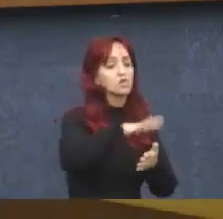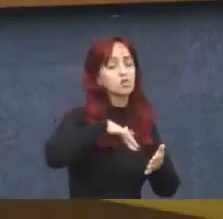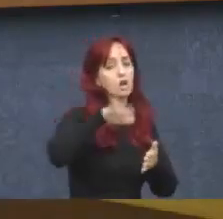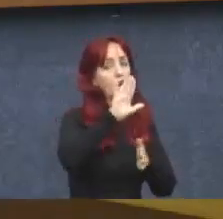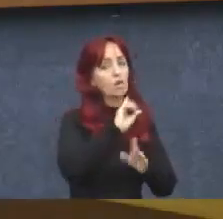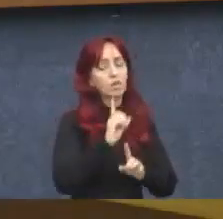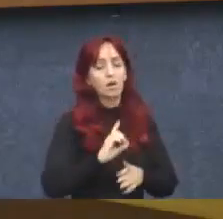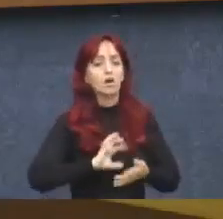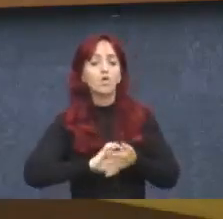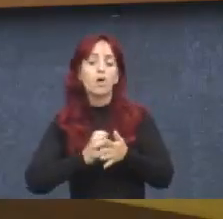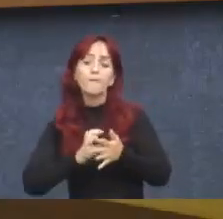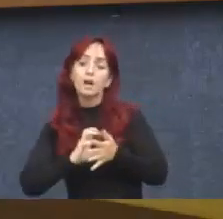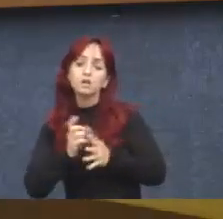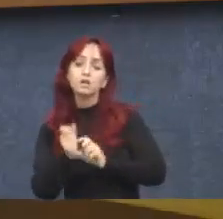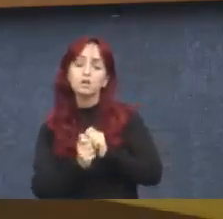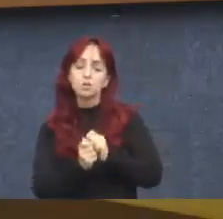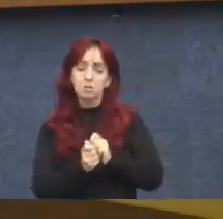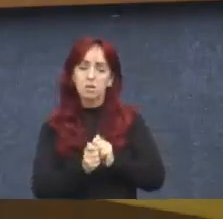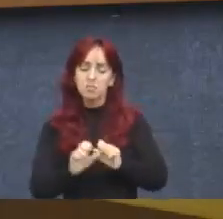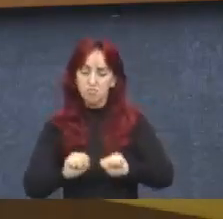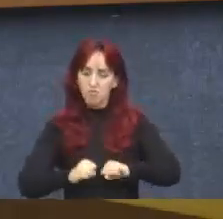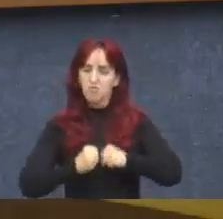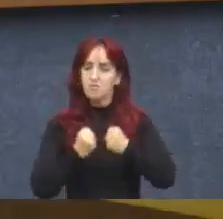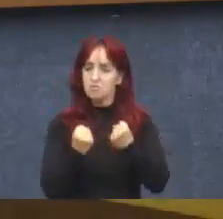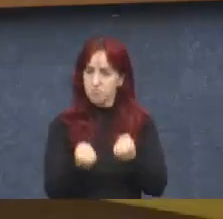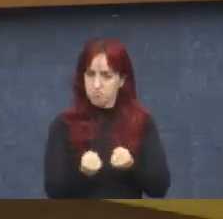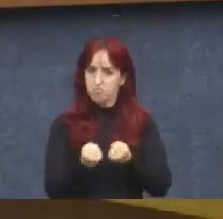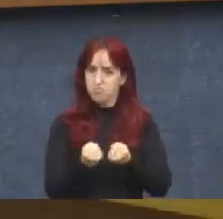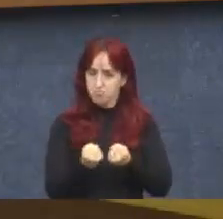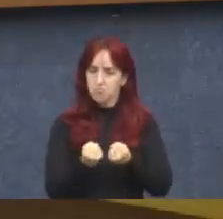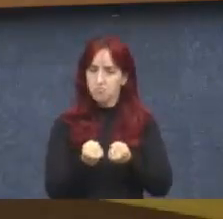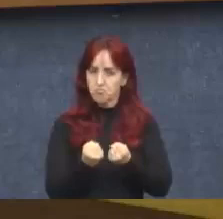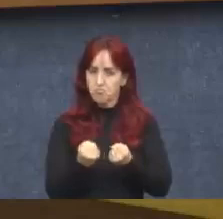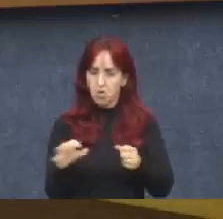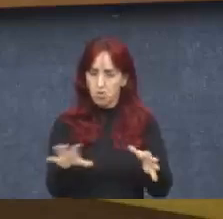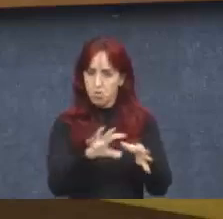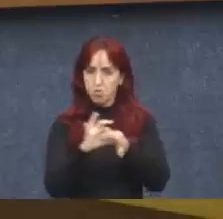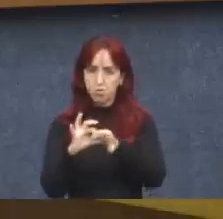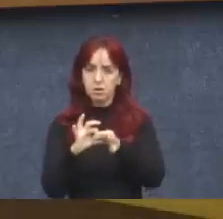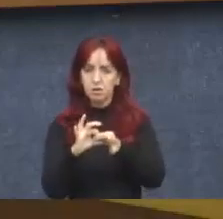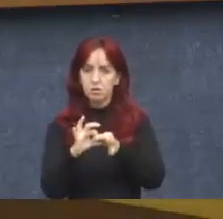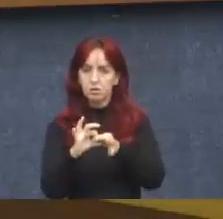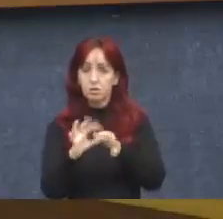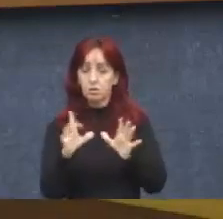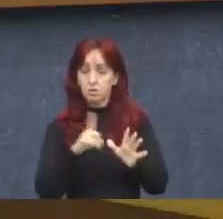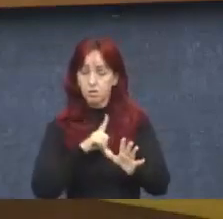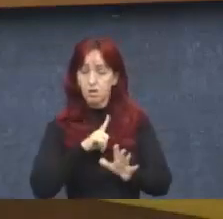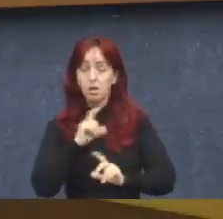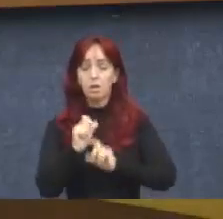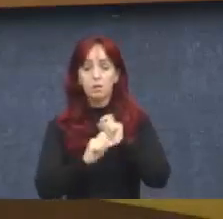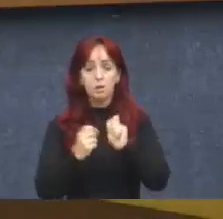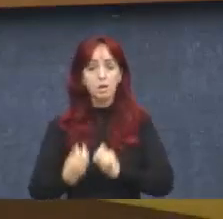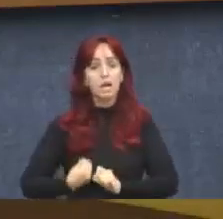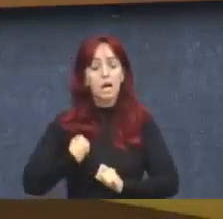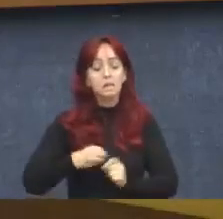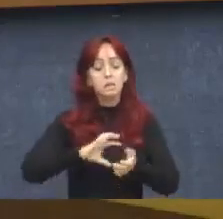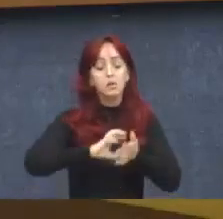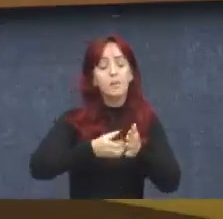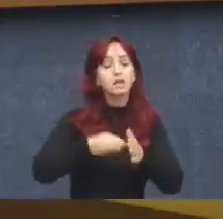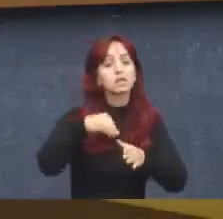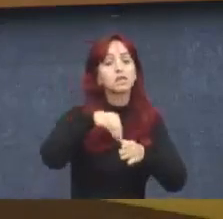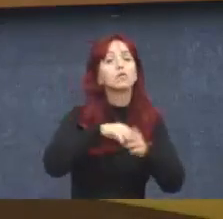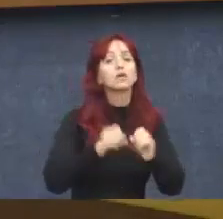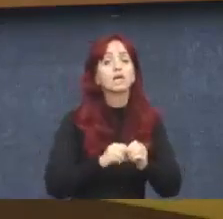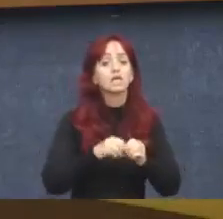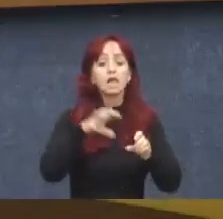É um partido de massa, é um partido plural. E existem nesse partido